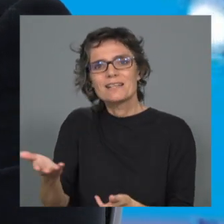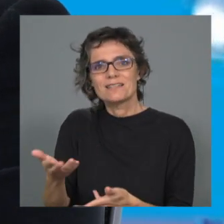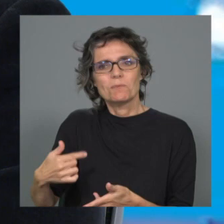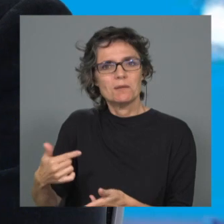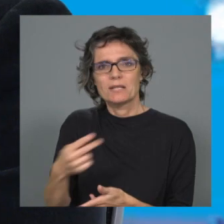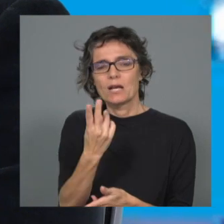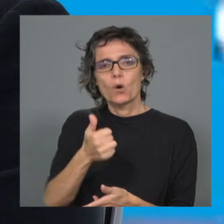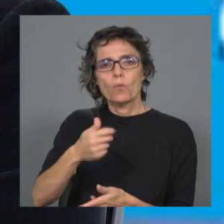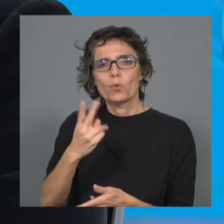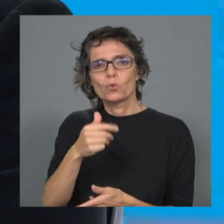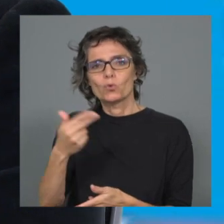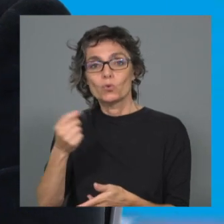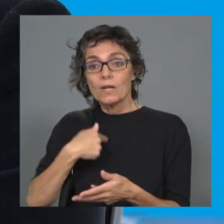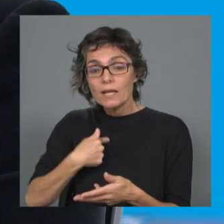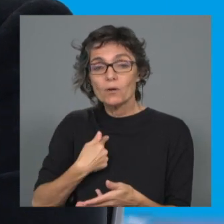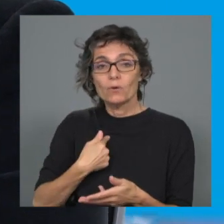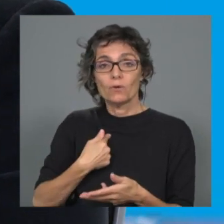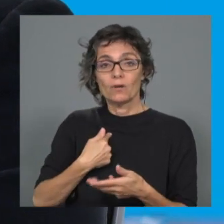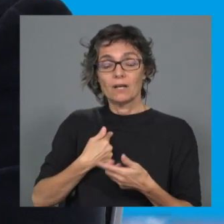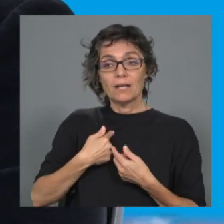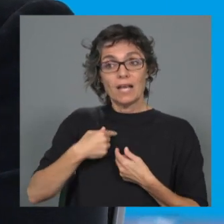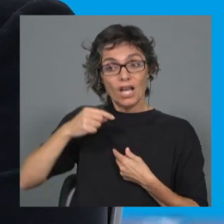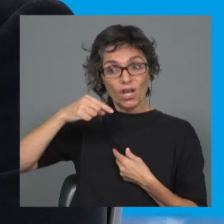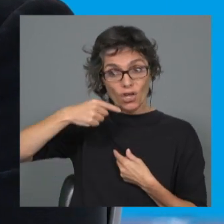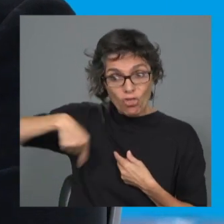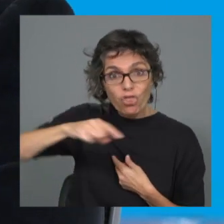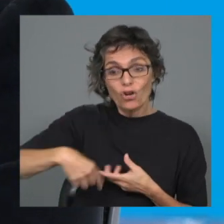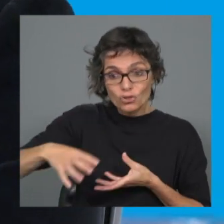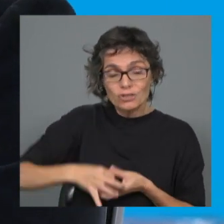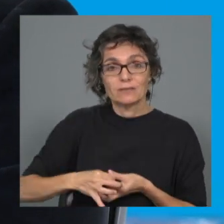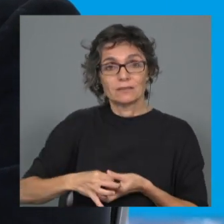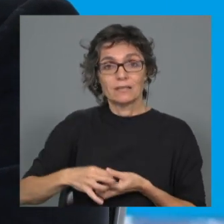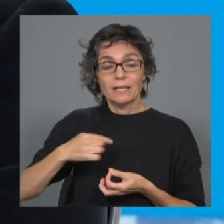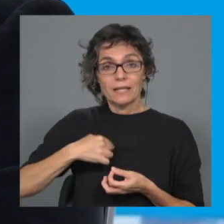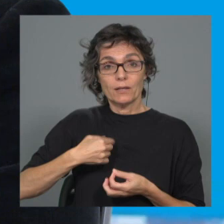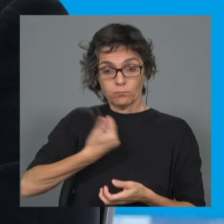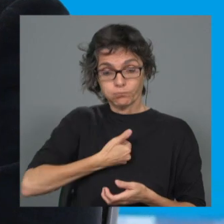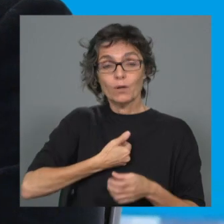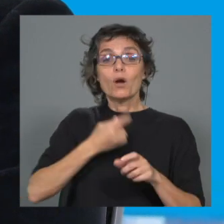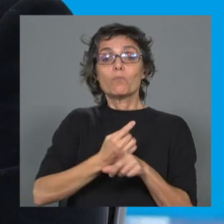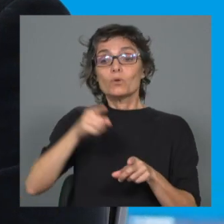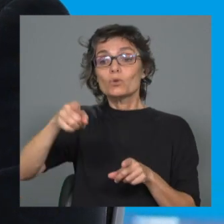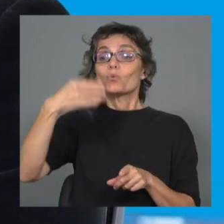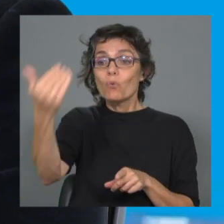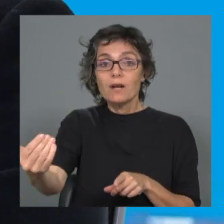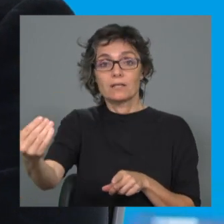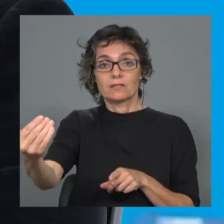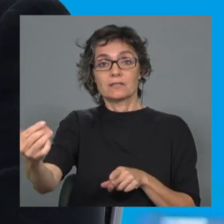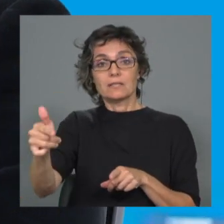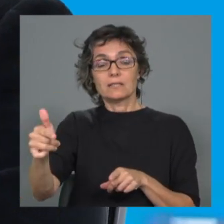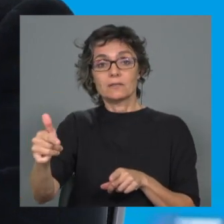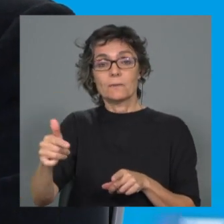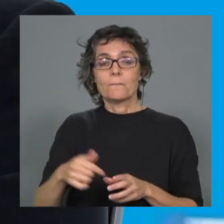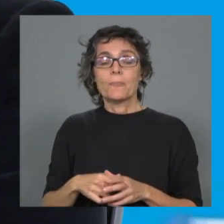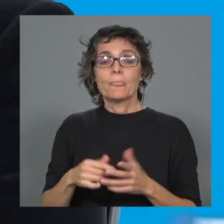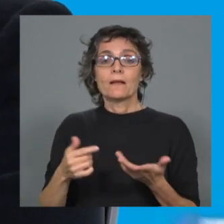Ubuntu é eu e é nós. Às vezes, sou porque tu és. Sim, a tradução possível que nós temos é eu sou porque tu